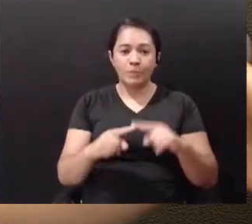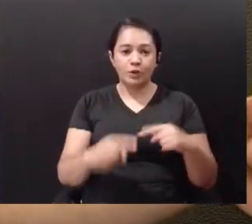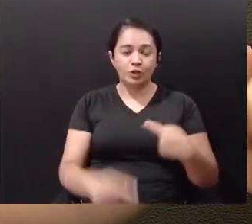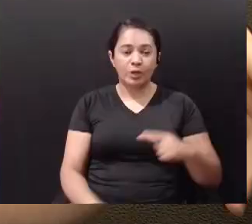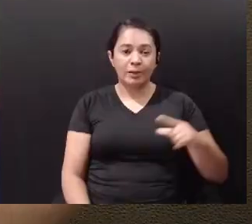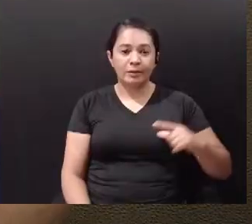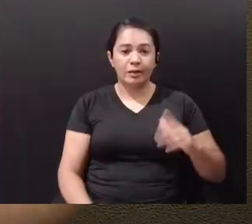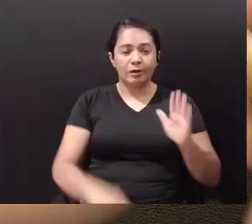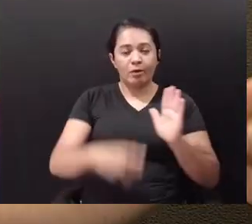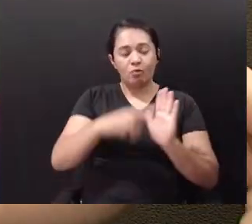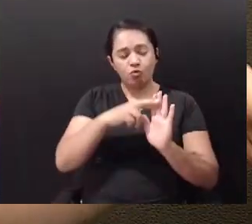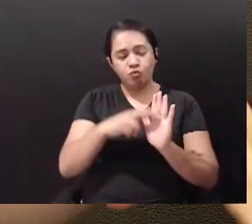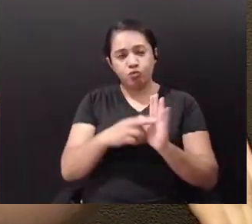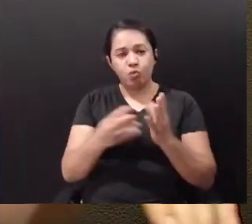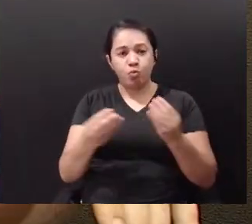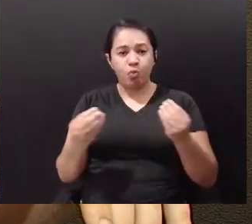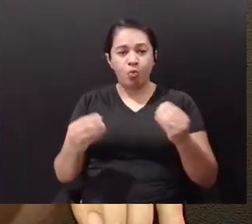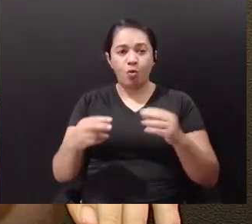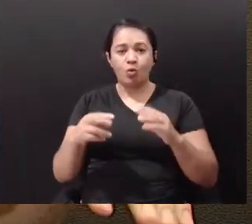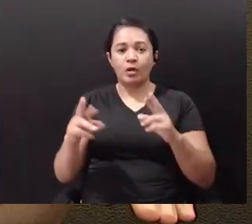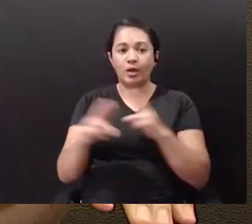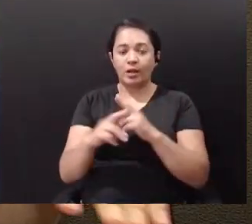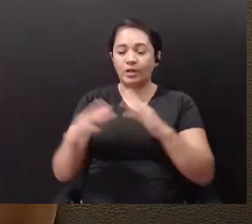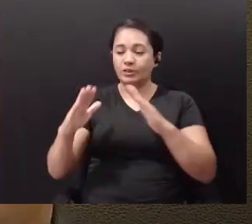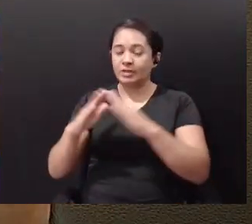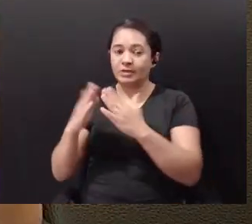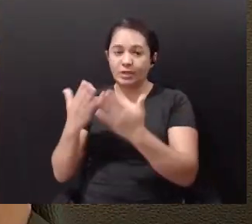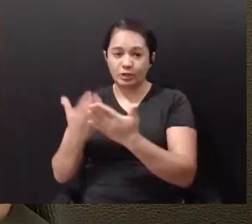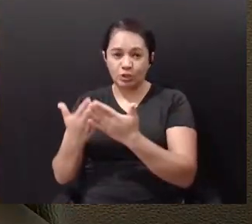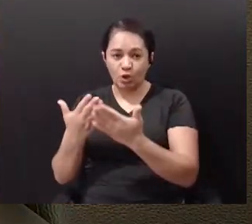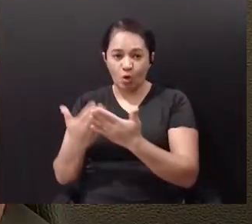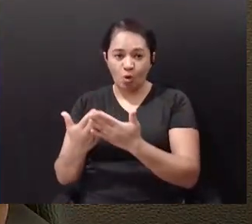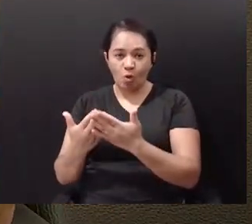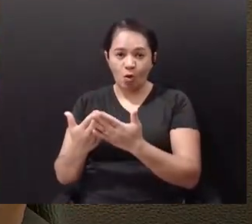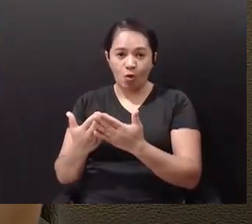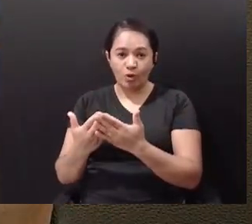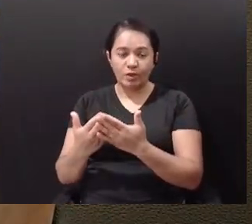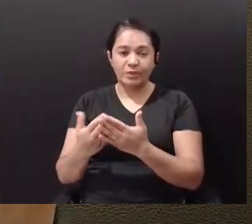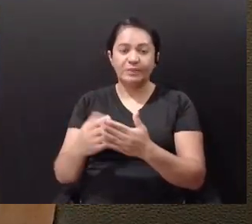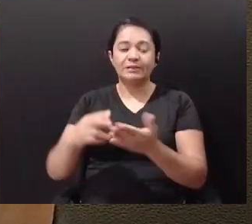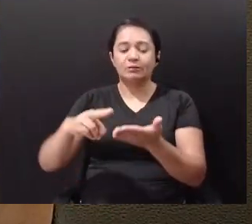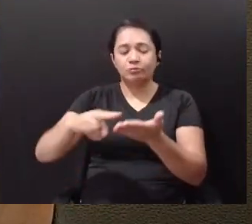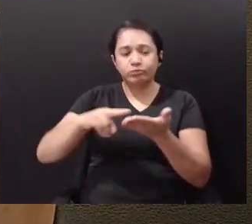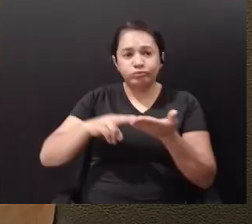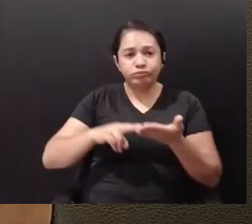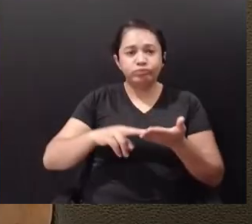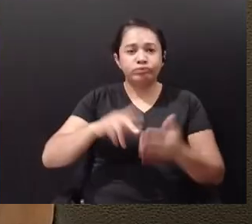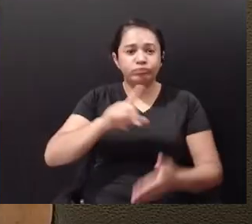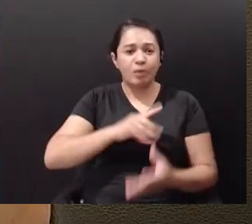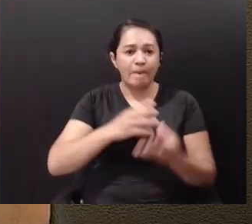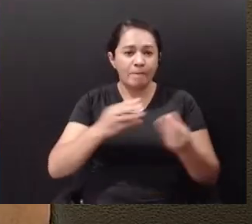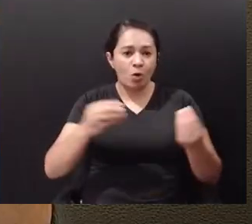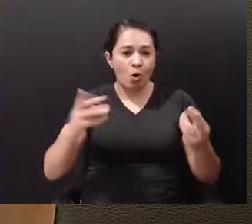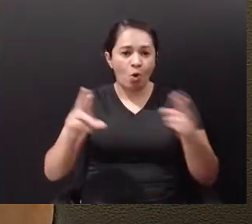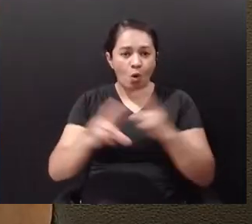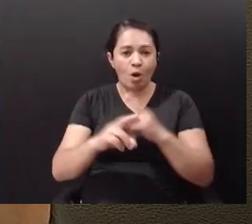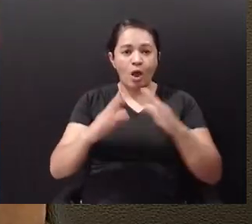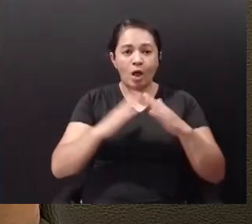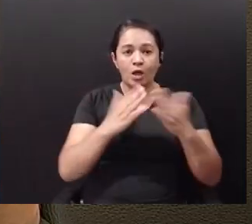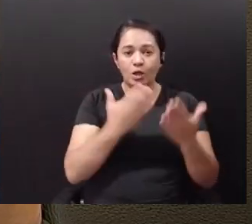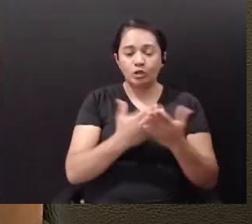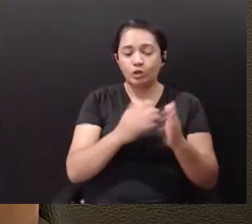relacionada a escolas no período republicano, a gente tem bastante correspondência relacionada a escolas no período